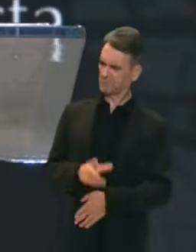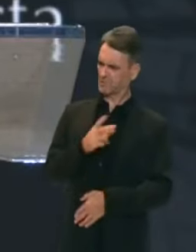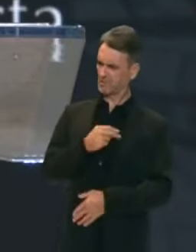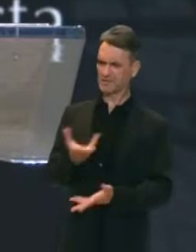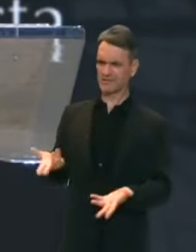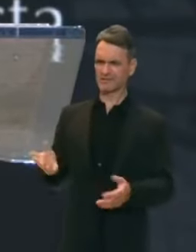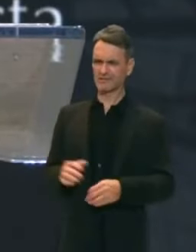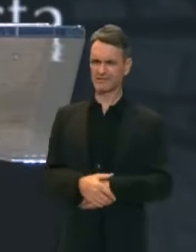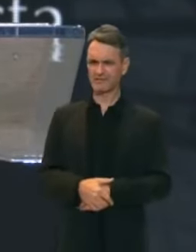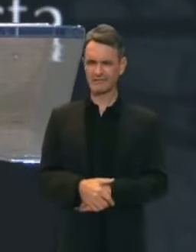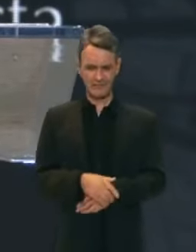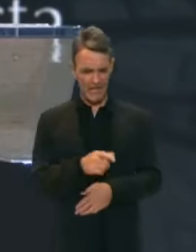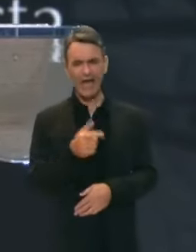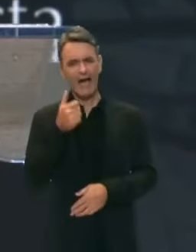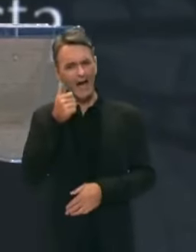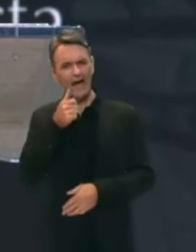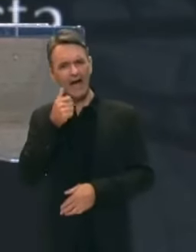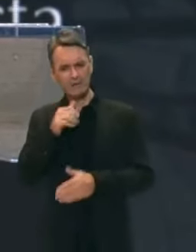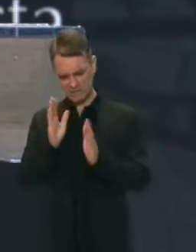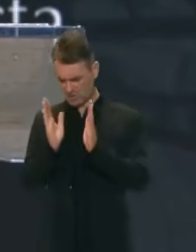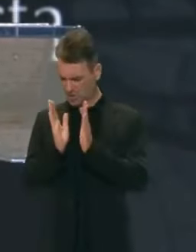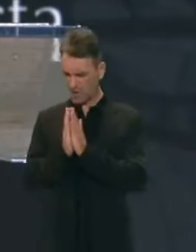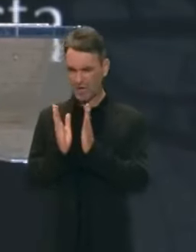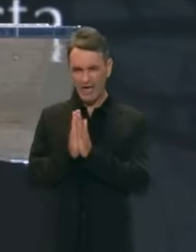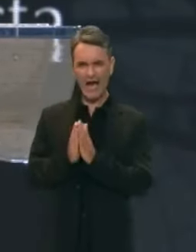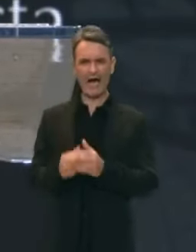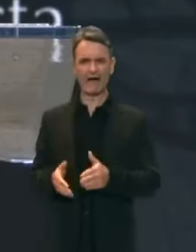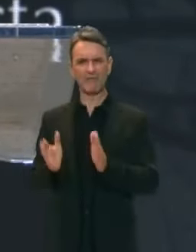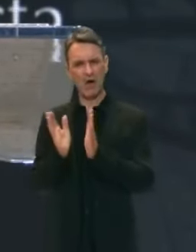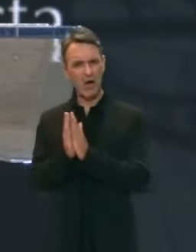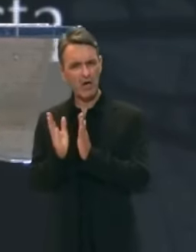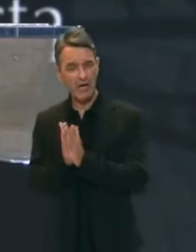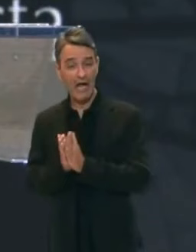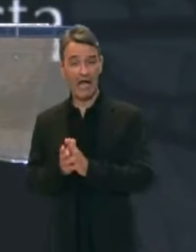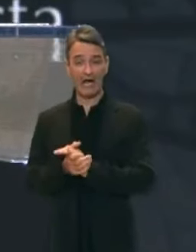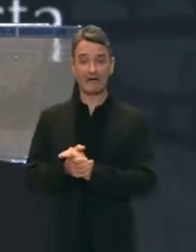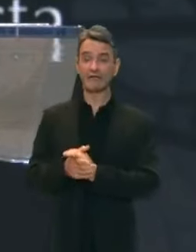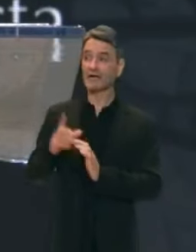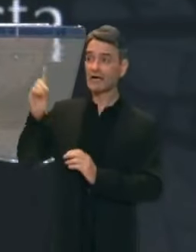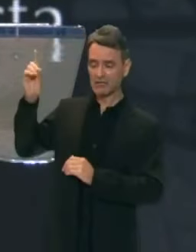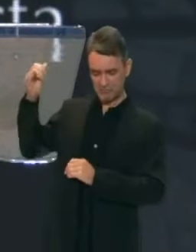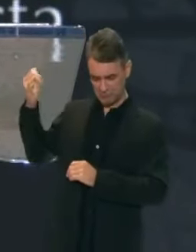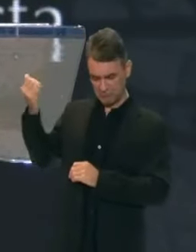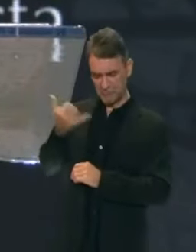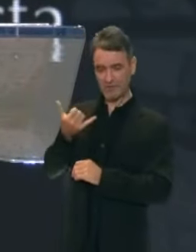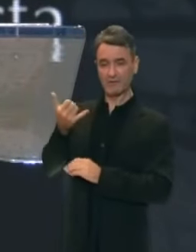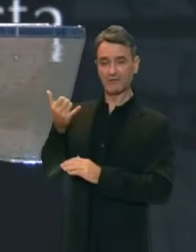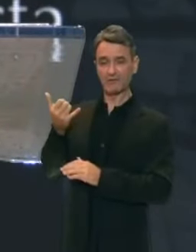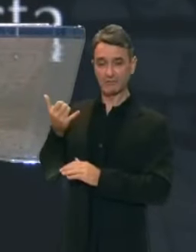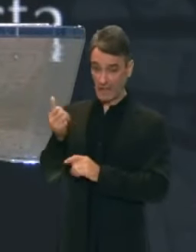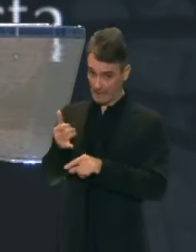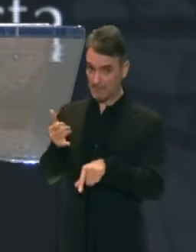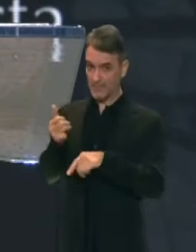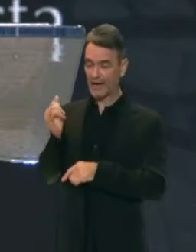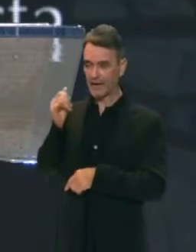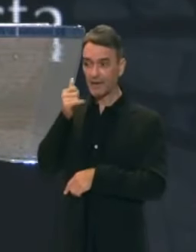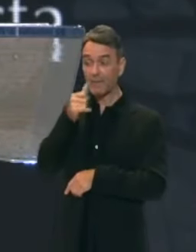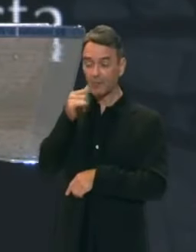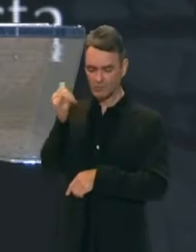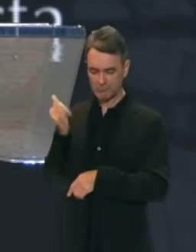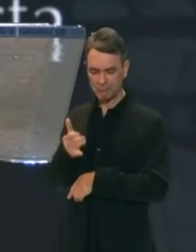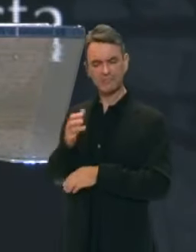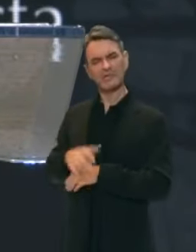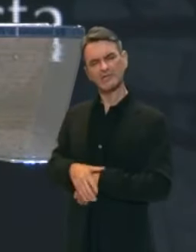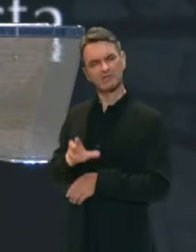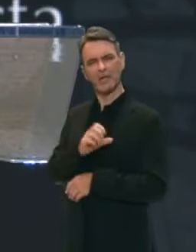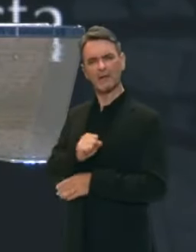eu orava, e eu não sei o quê, até que Deus falou assim para mim, será que você não está mais apaixonada por